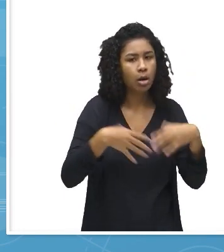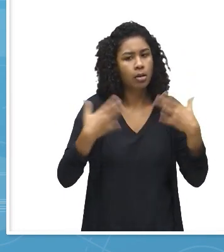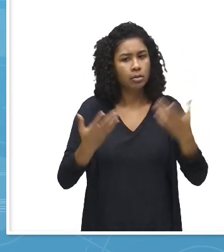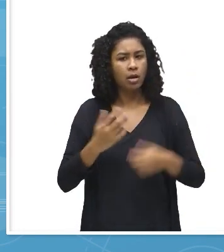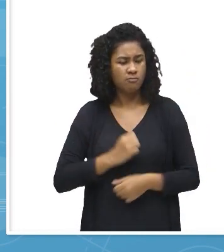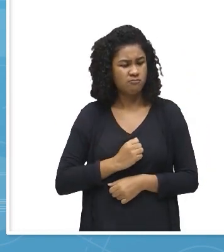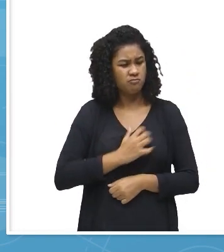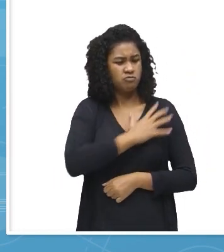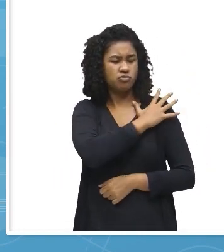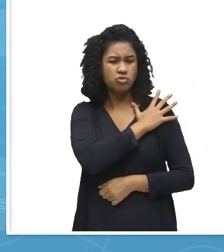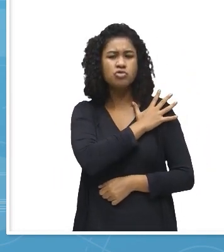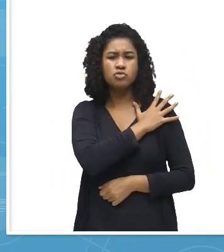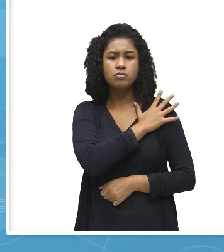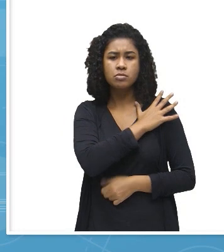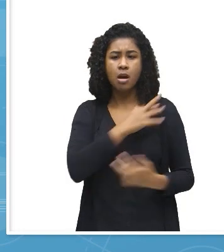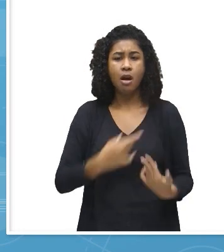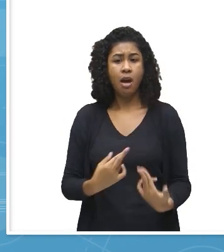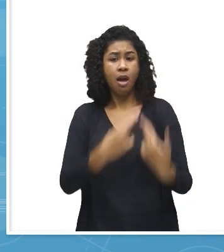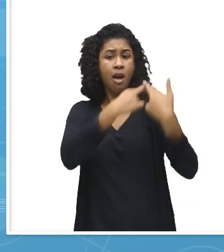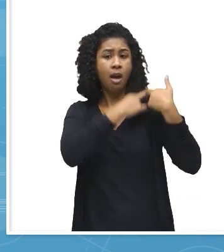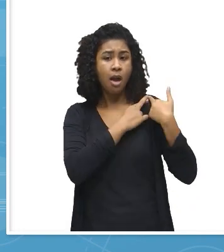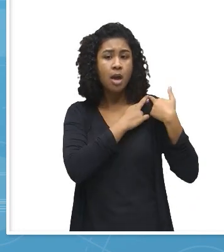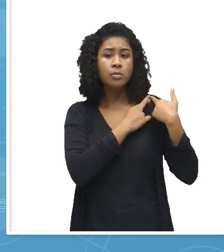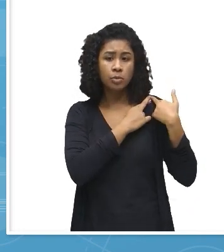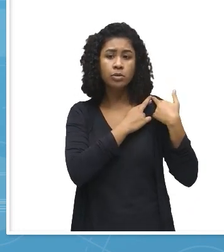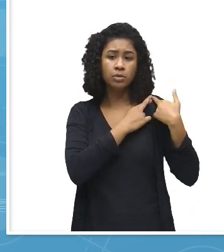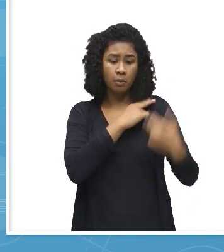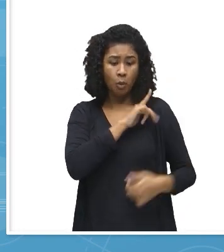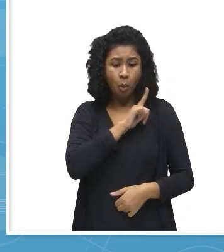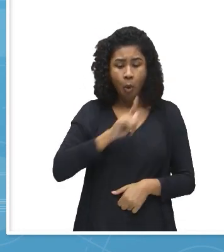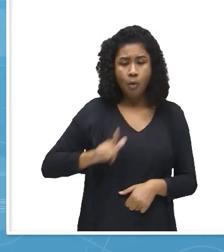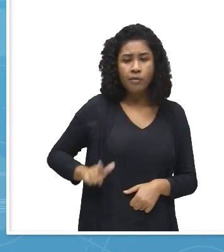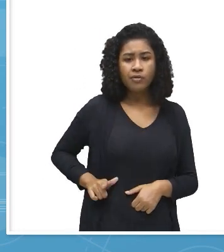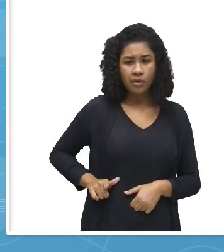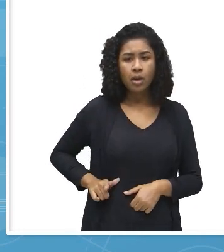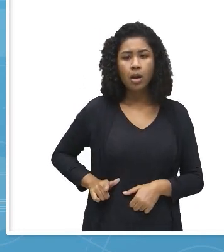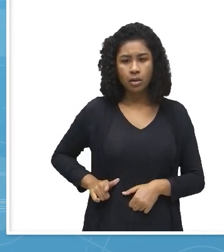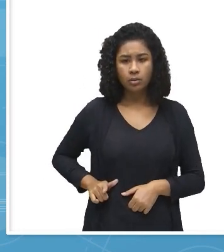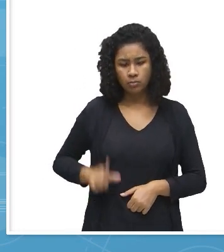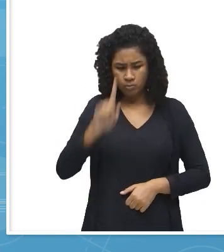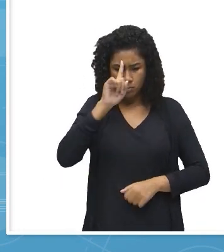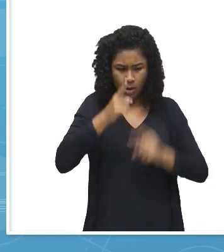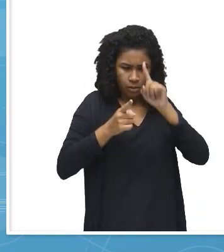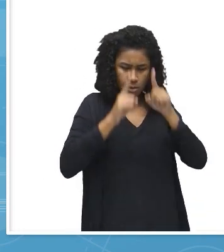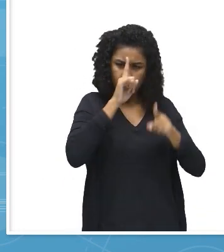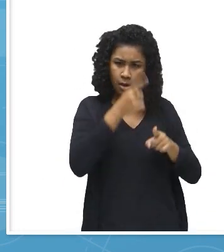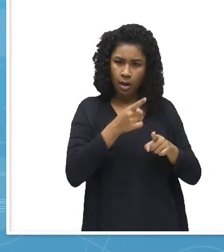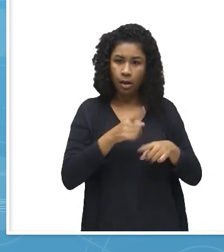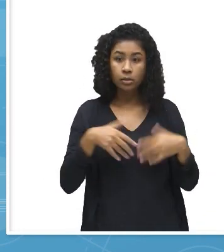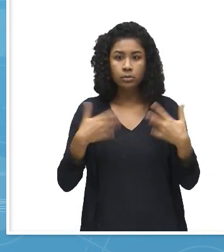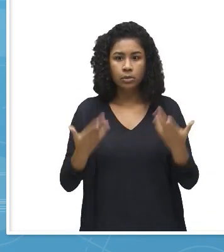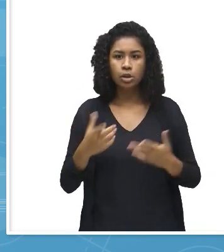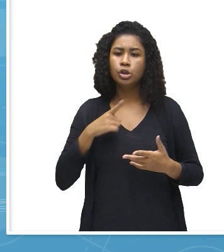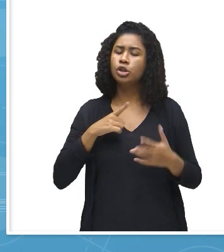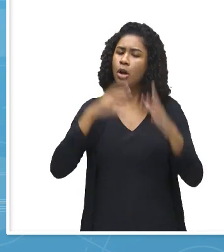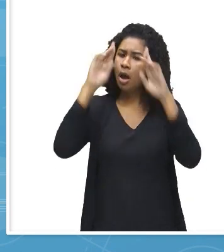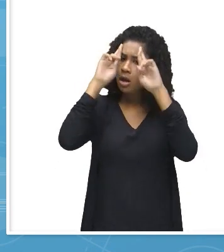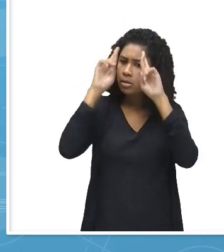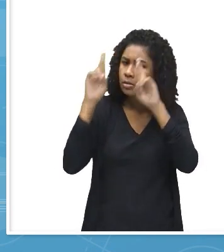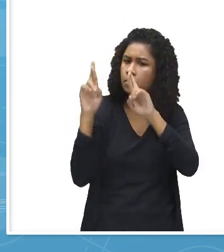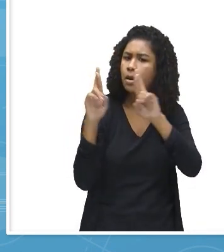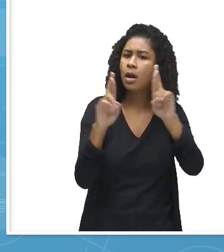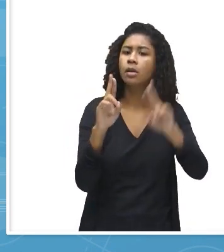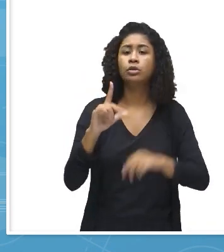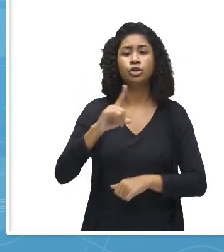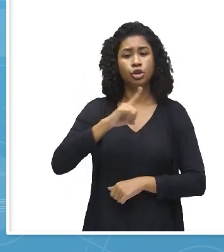que estavam ali responsáveis por governar as tribos. Então eles tinham todo um temor, um respeito por